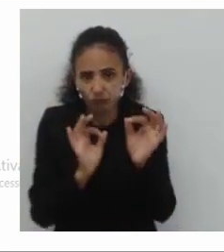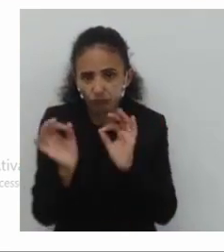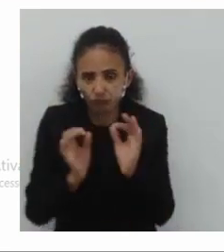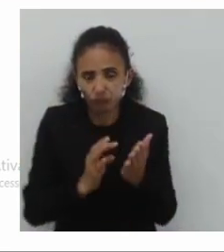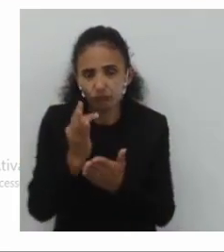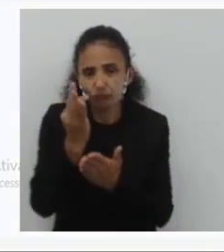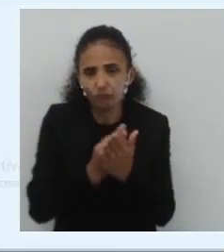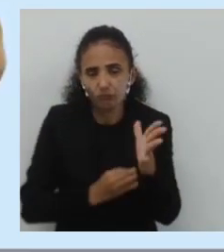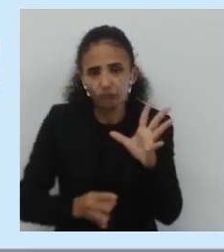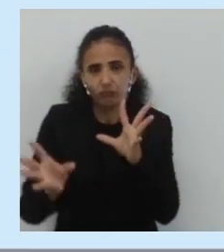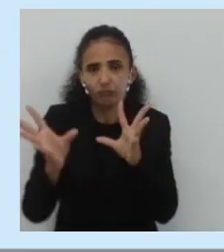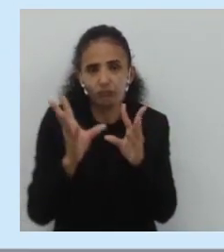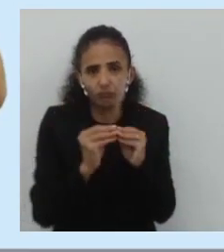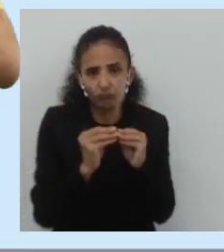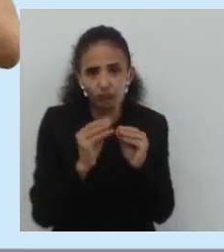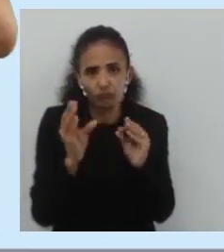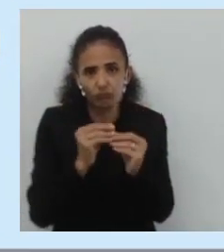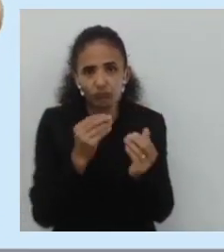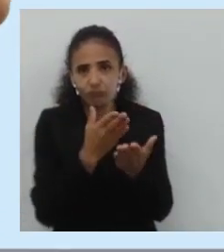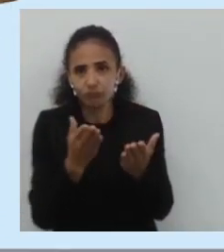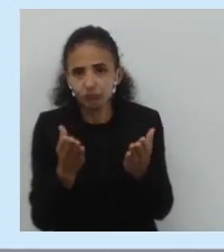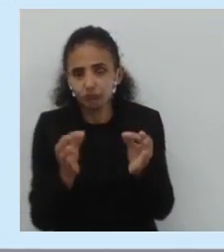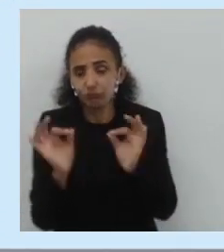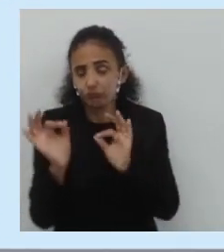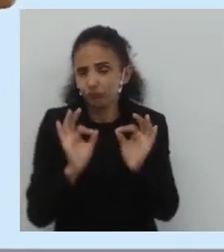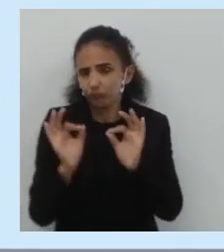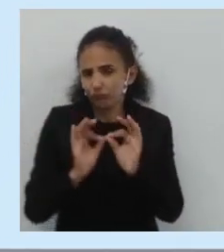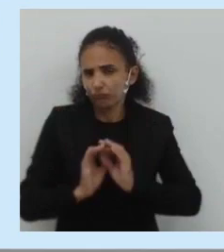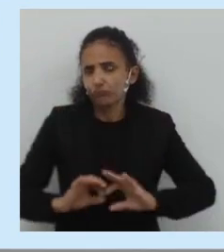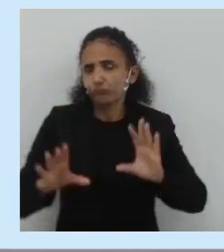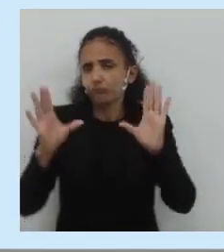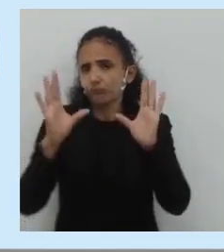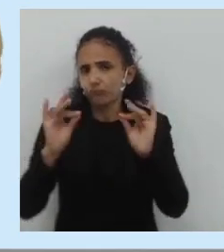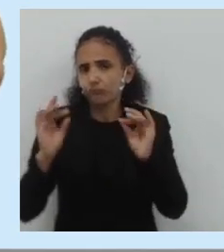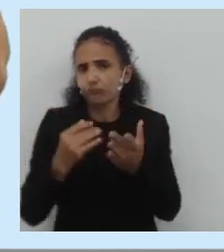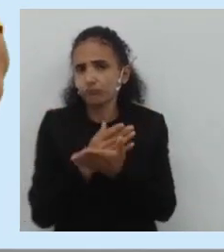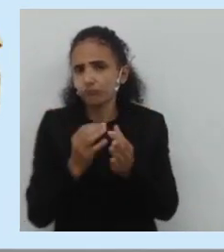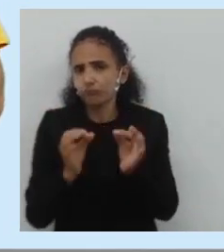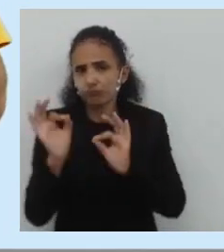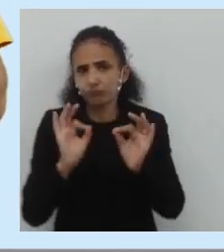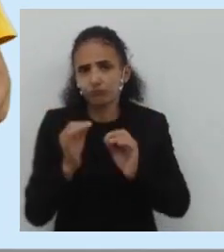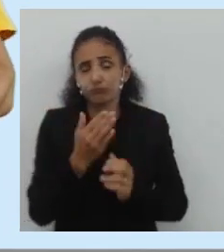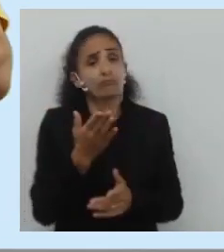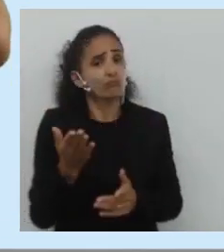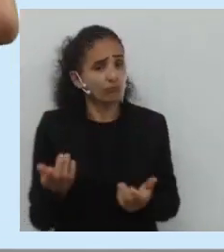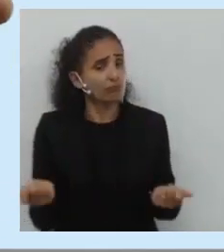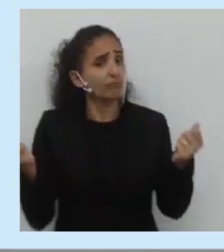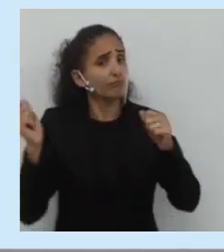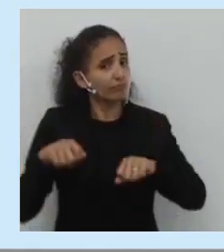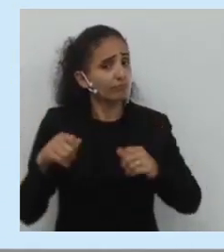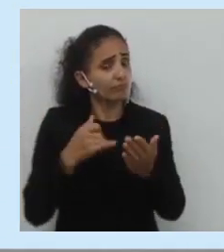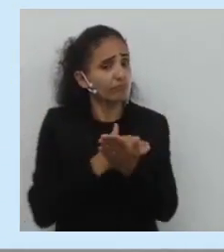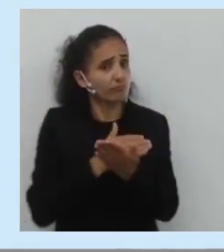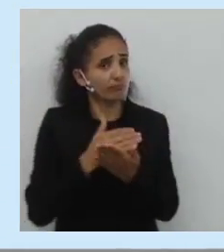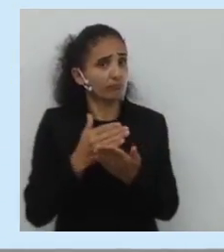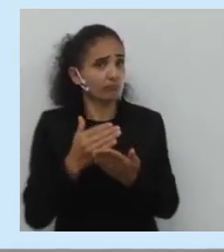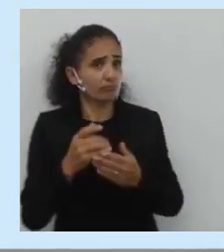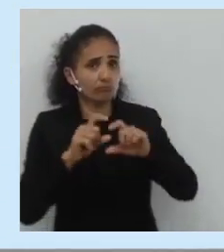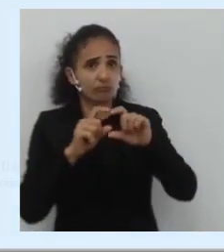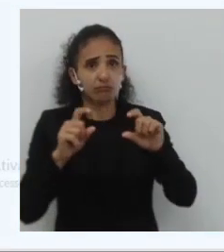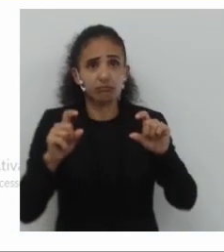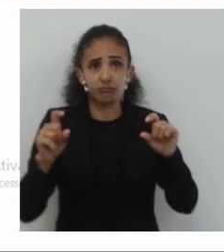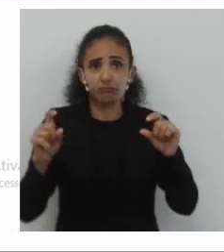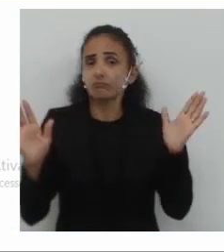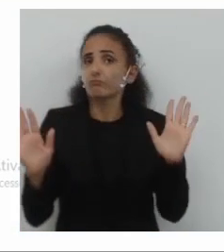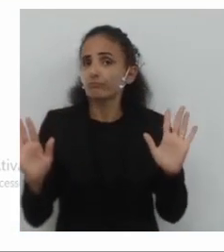vocês façam um resumo, uma síntese de um determinado ponto, vocês podem começar com essas